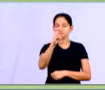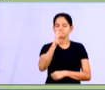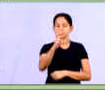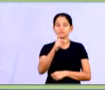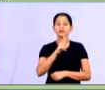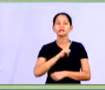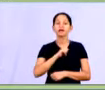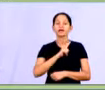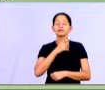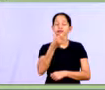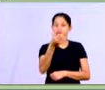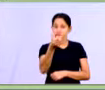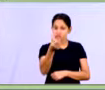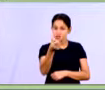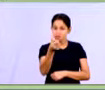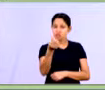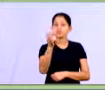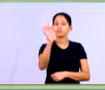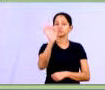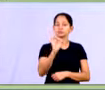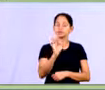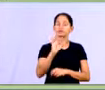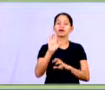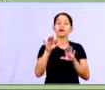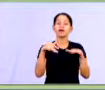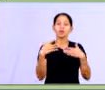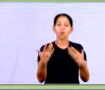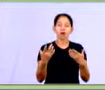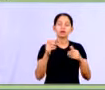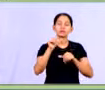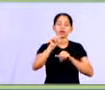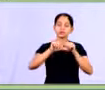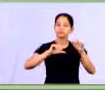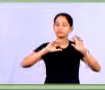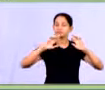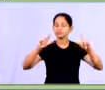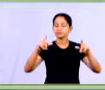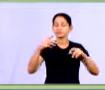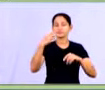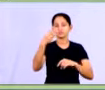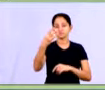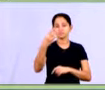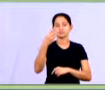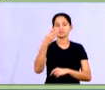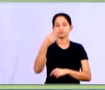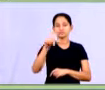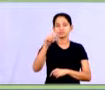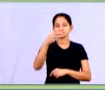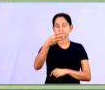6% é a diferença de 3,30 para 9. E aí ele dá um resultado de 3,30%.